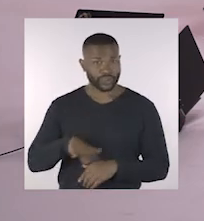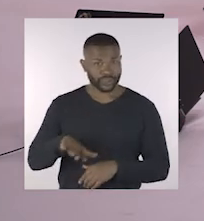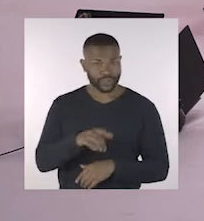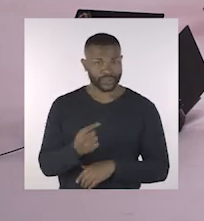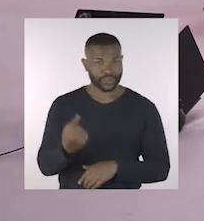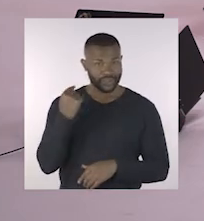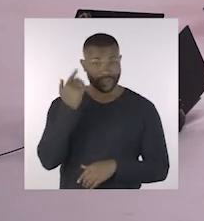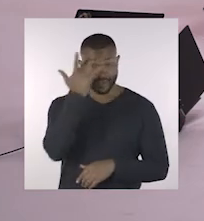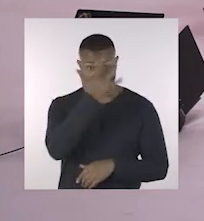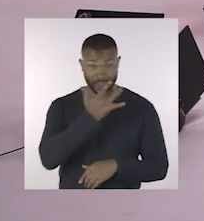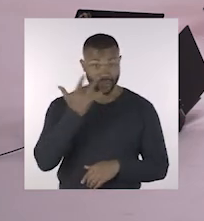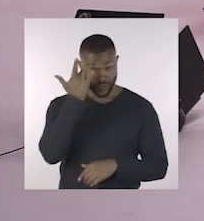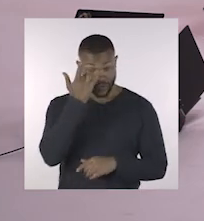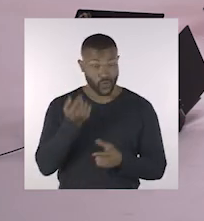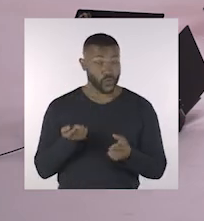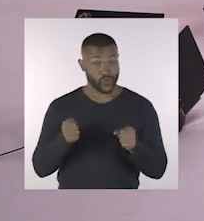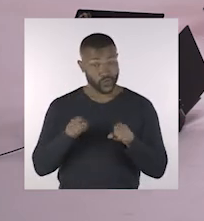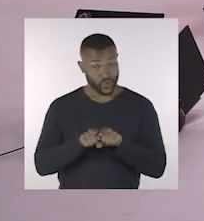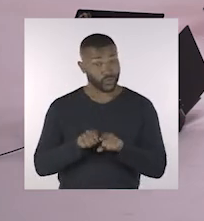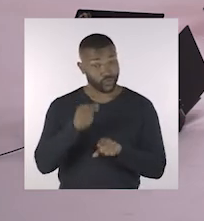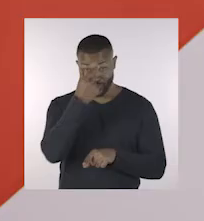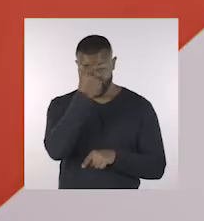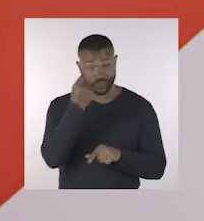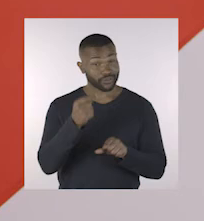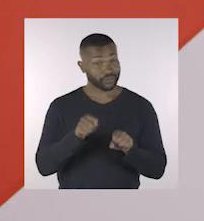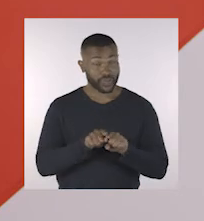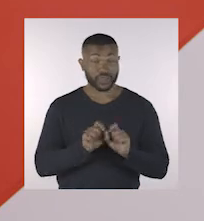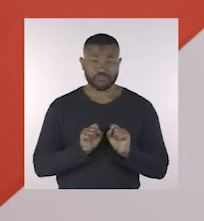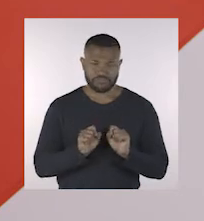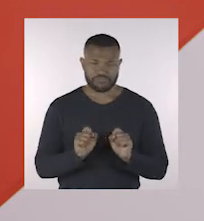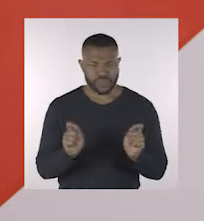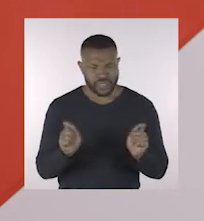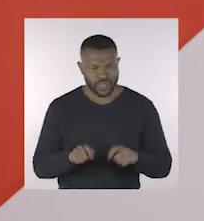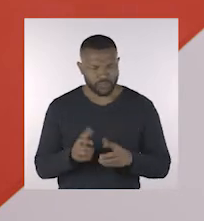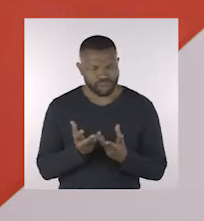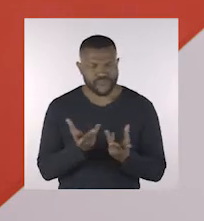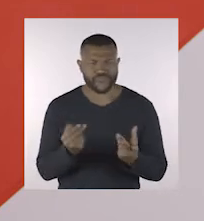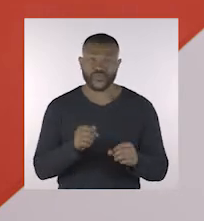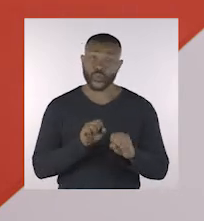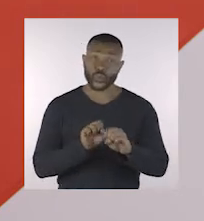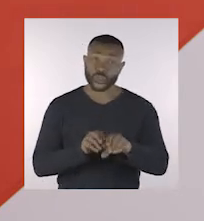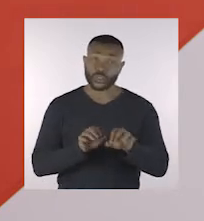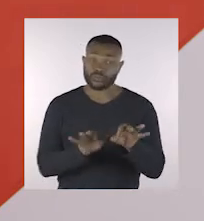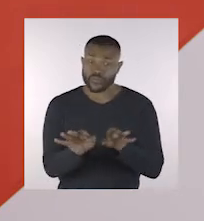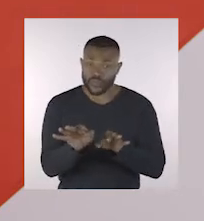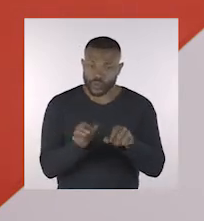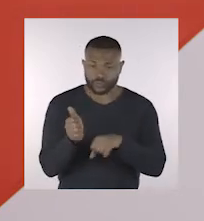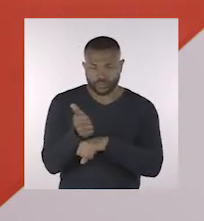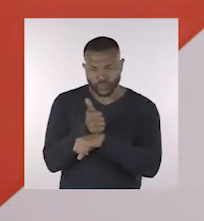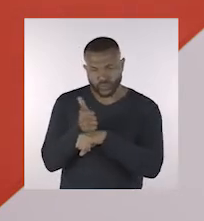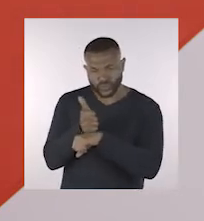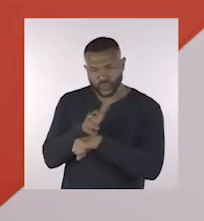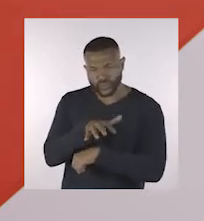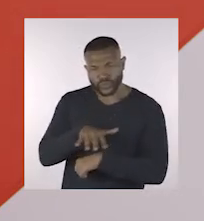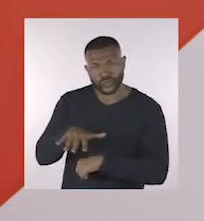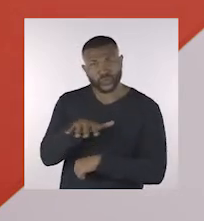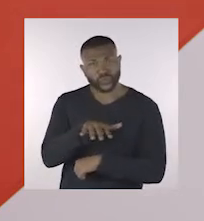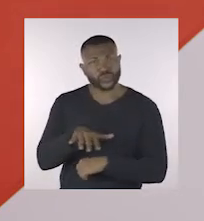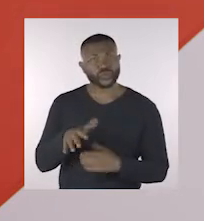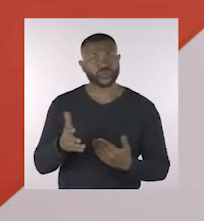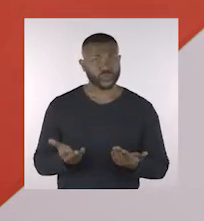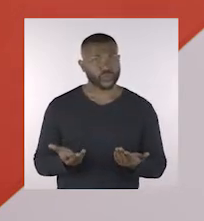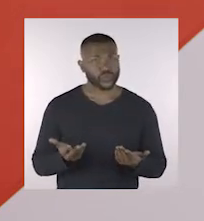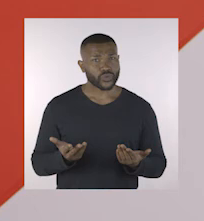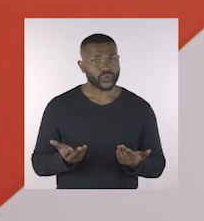né podada Di mas também convênios com universidades porque você você consegue melhorar a qualidade da educação se preparar esses